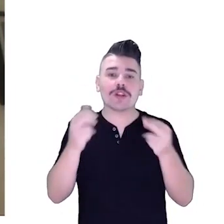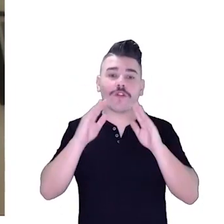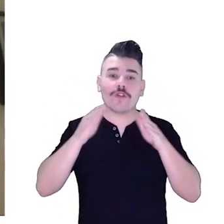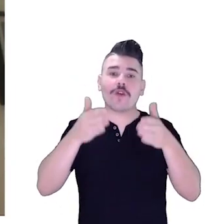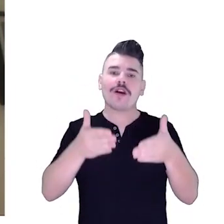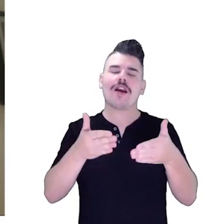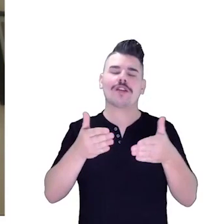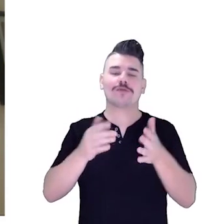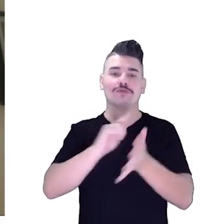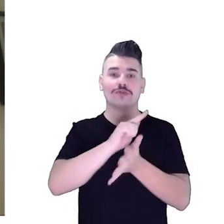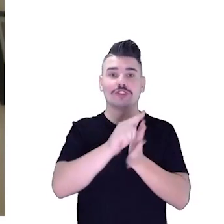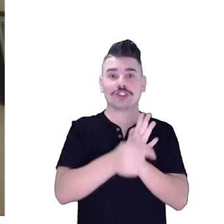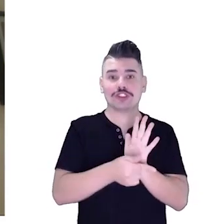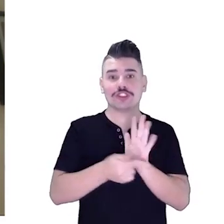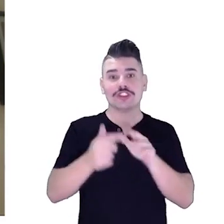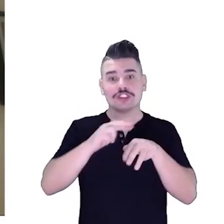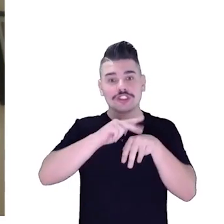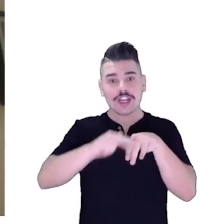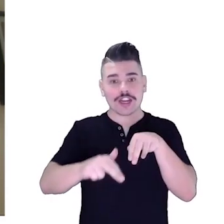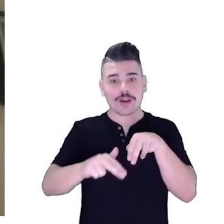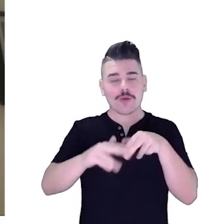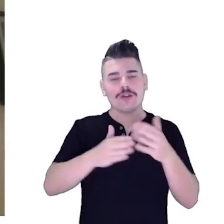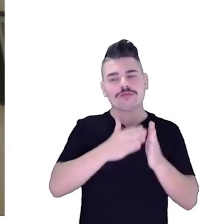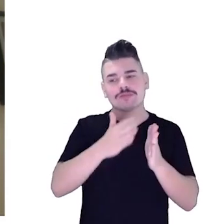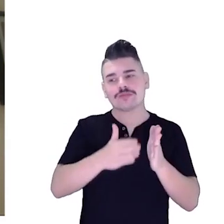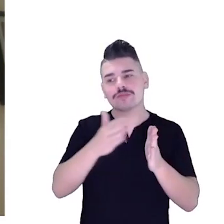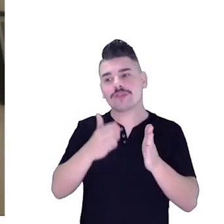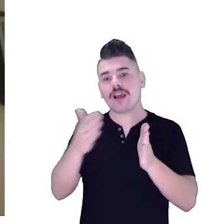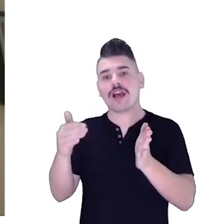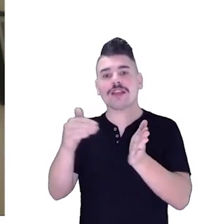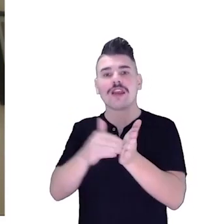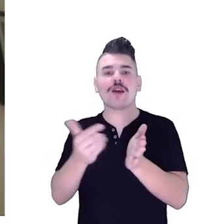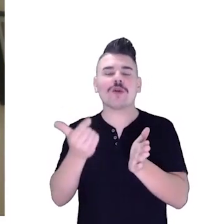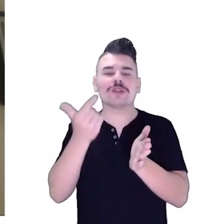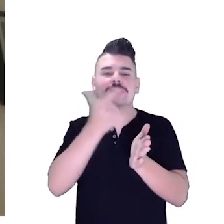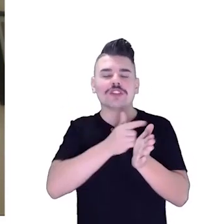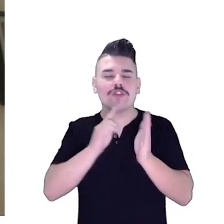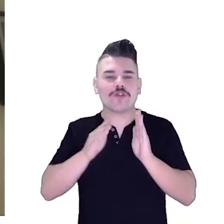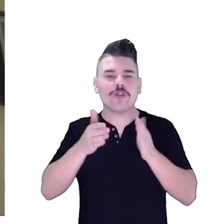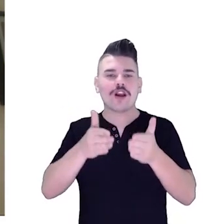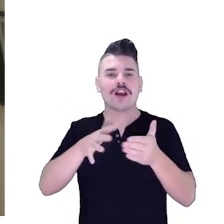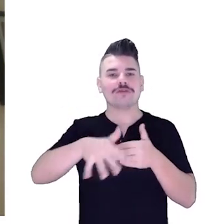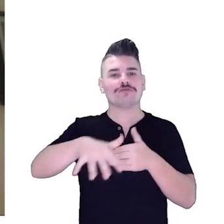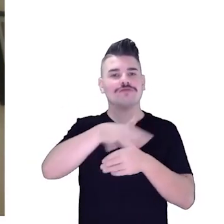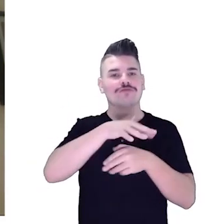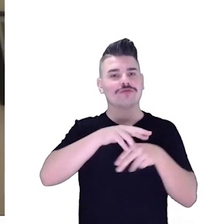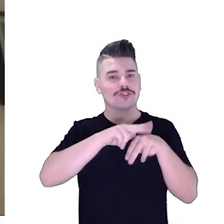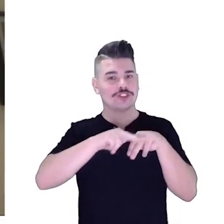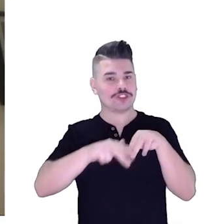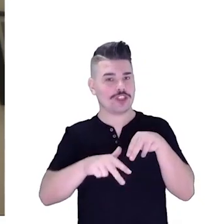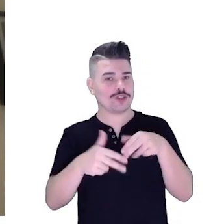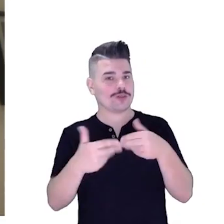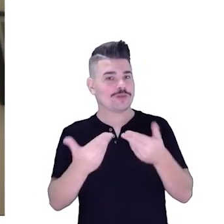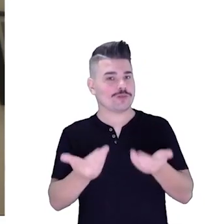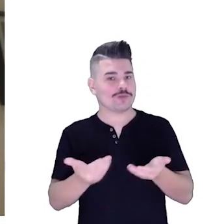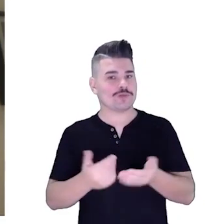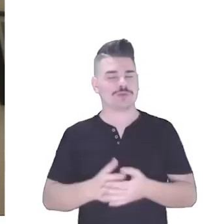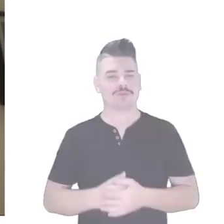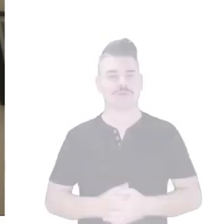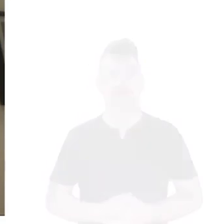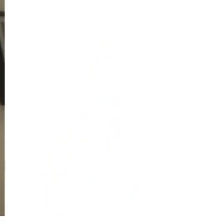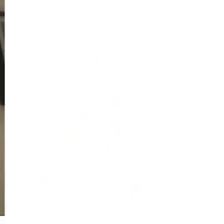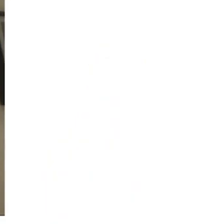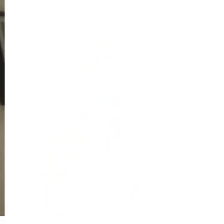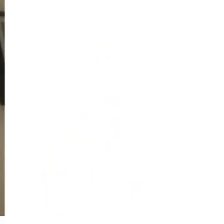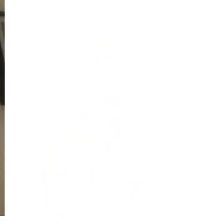de questões de gênero, e qual é o percurso que te leva até a produção de Gênero-Nautas. And